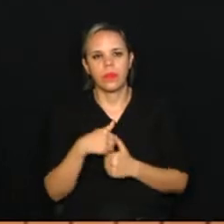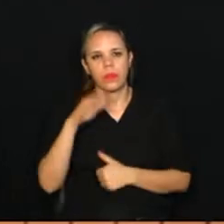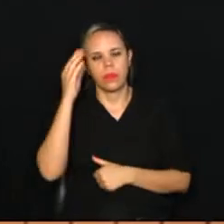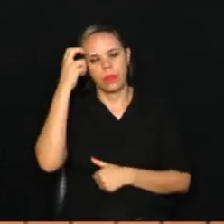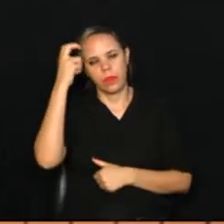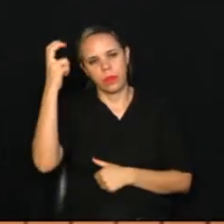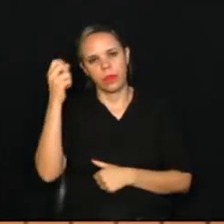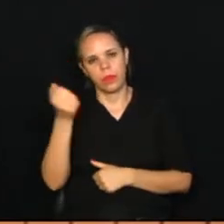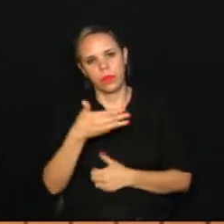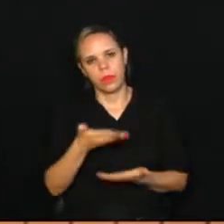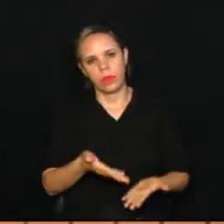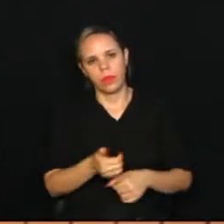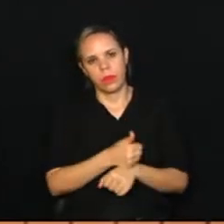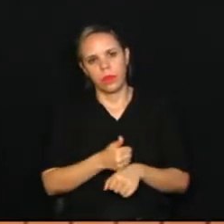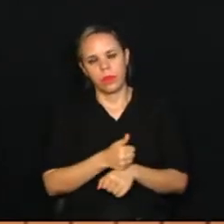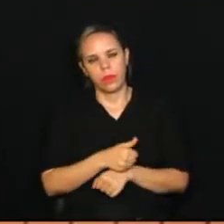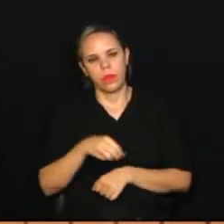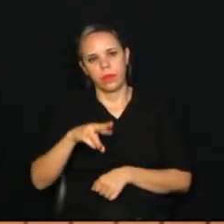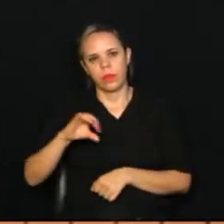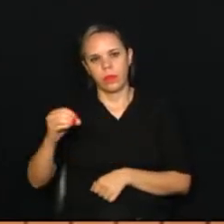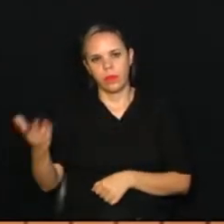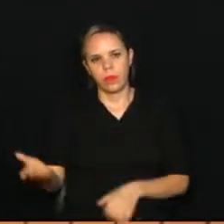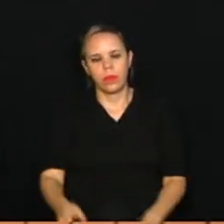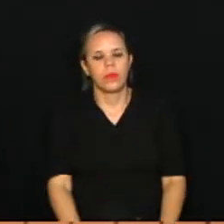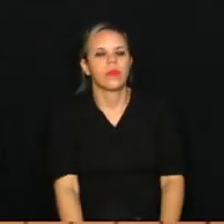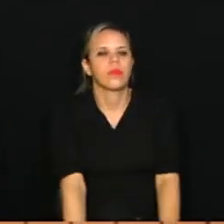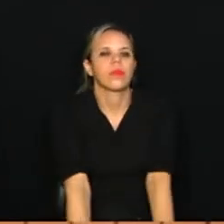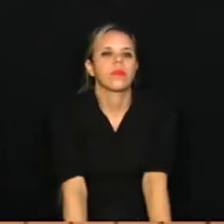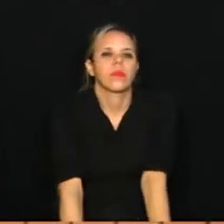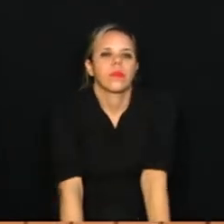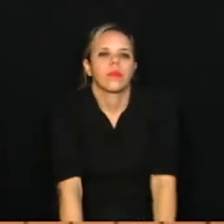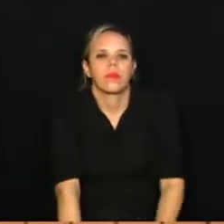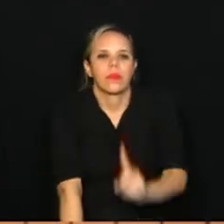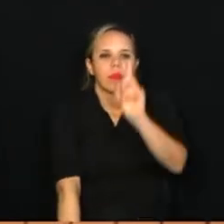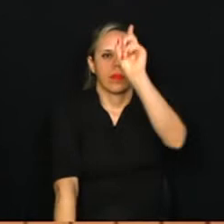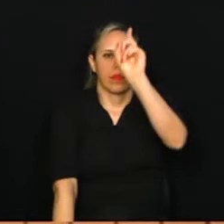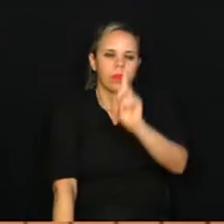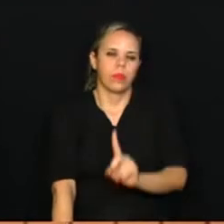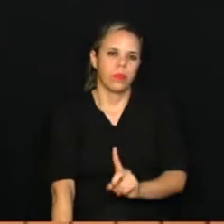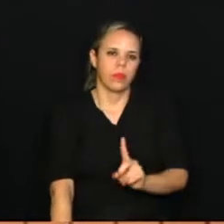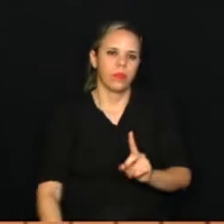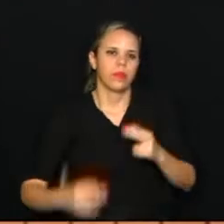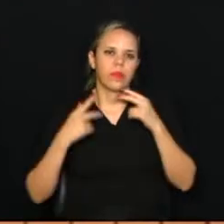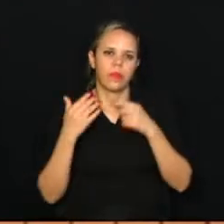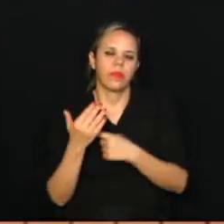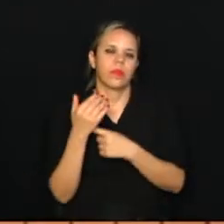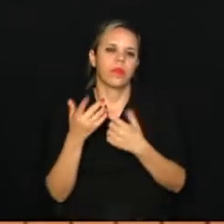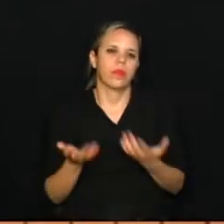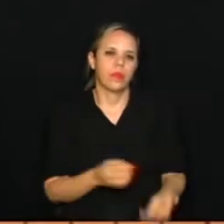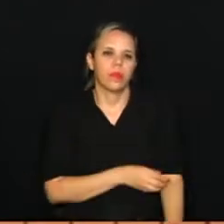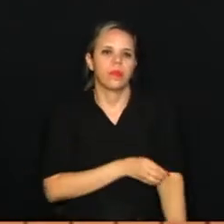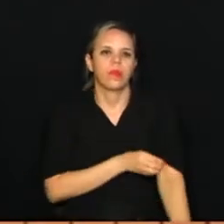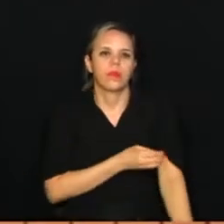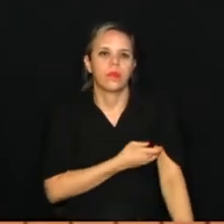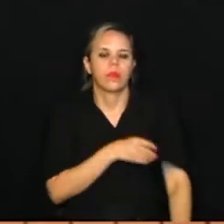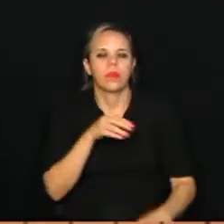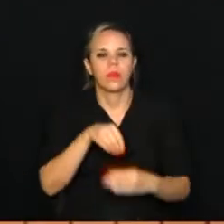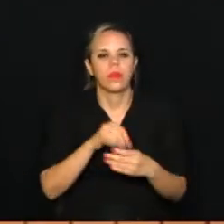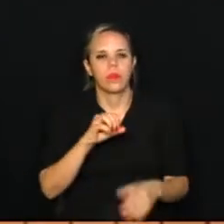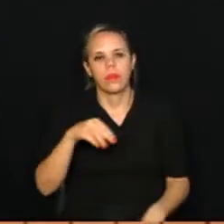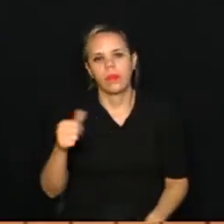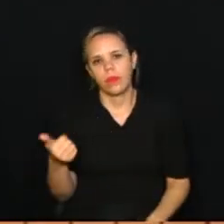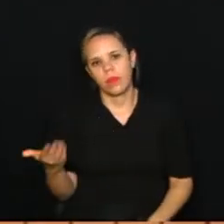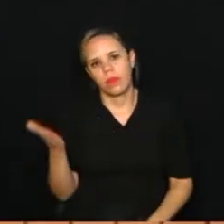eu nessa área, que é o Márcio Ricardo, que é o nosso diretor de inovação e operação dentro da IMA.